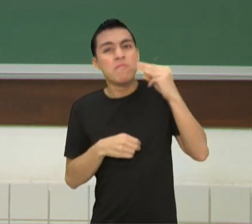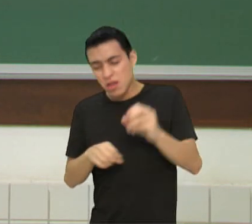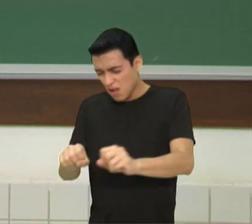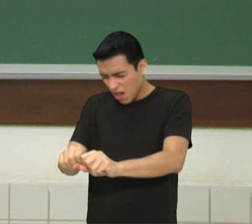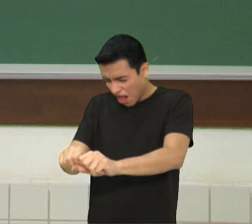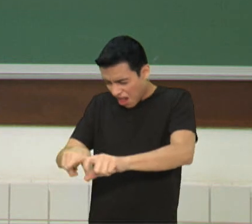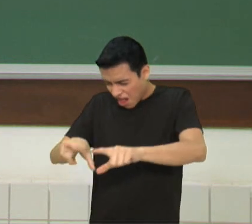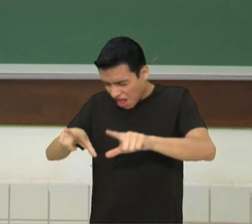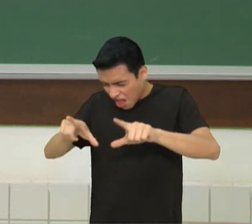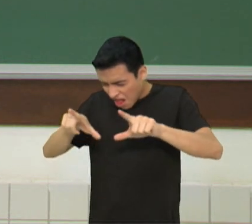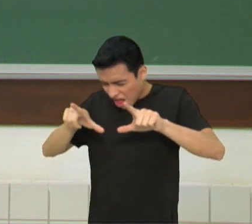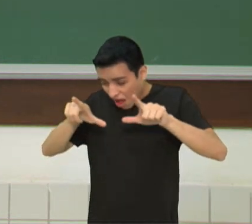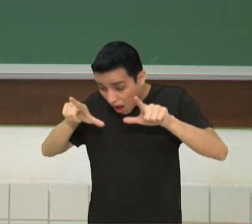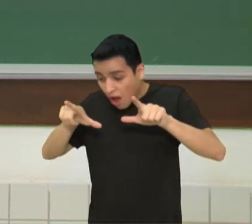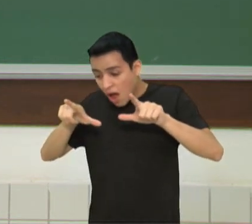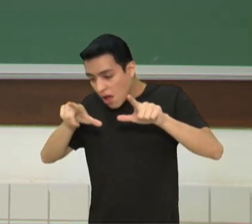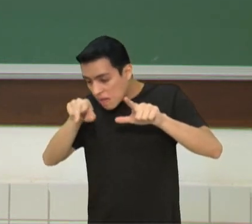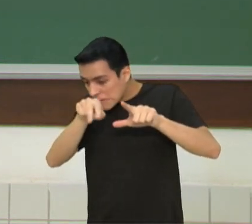vezes.